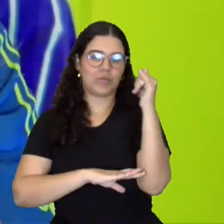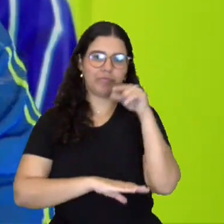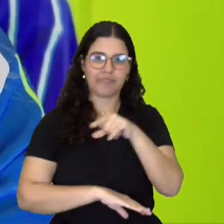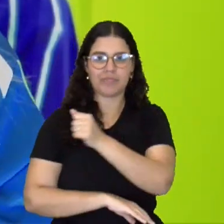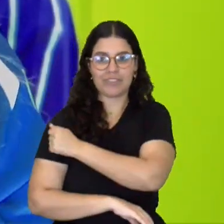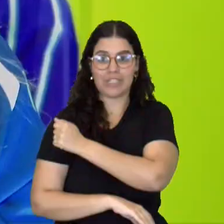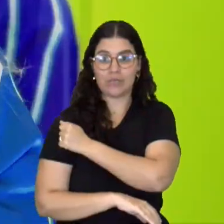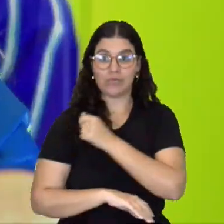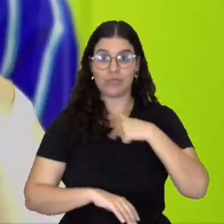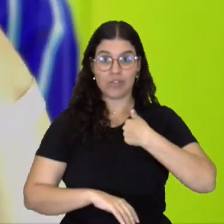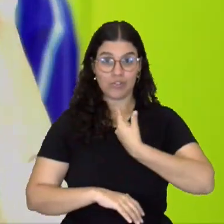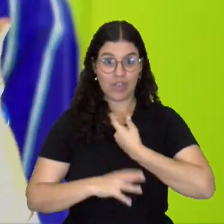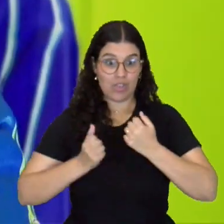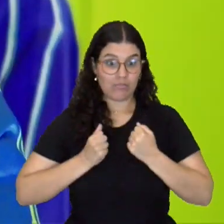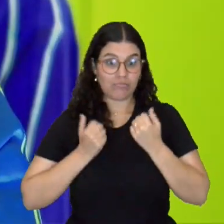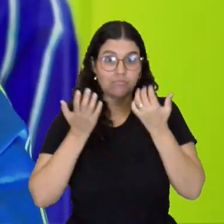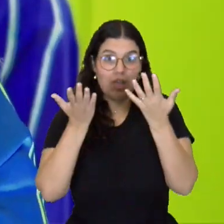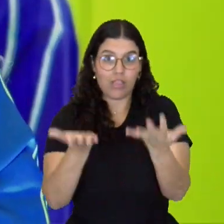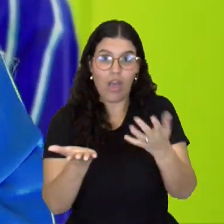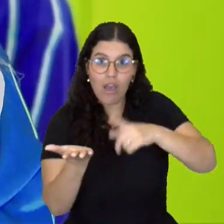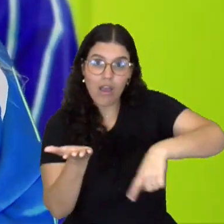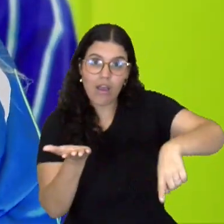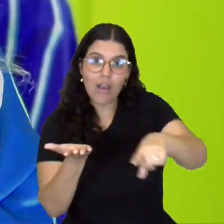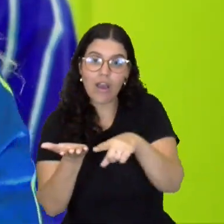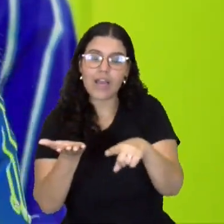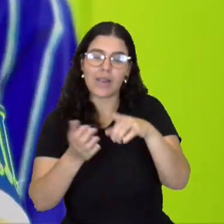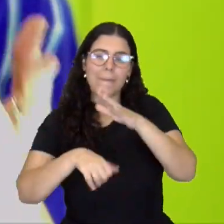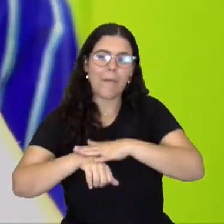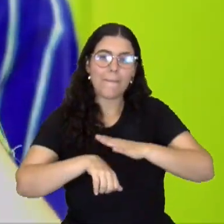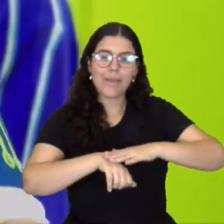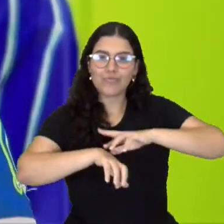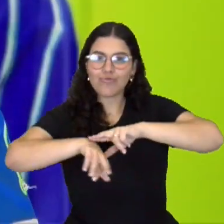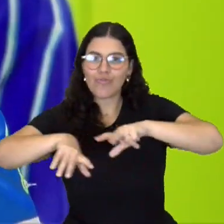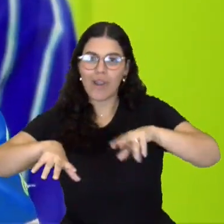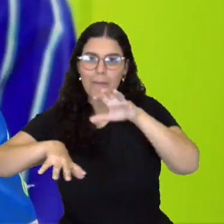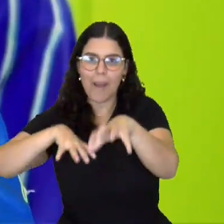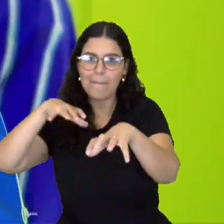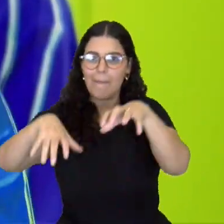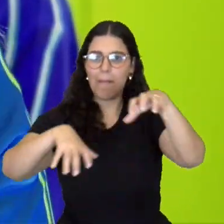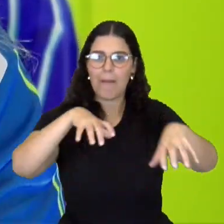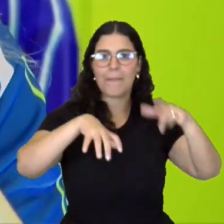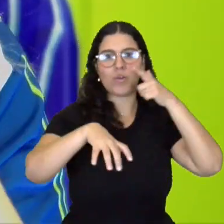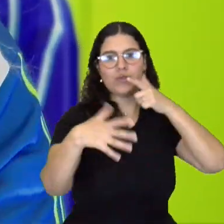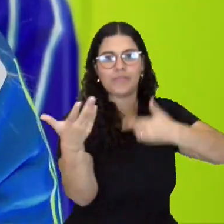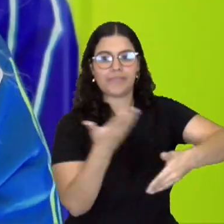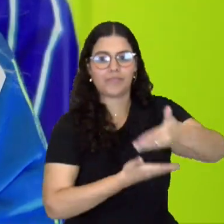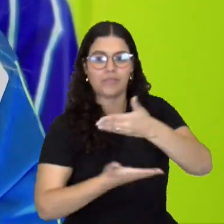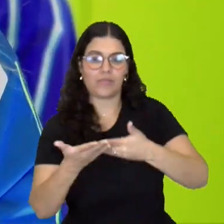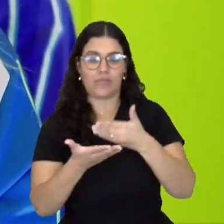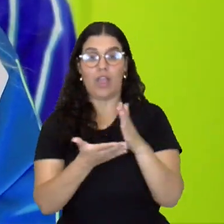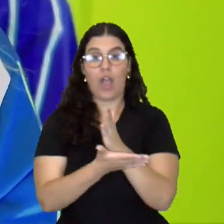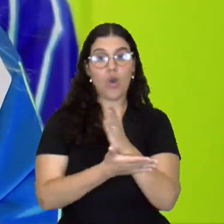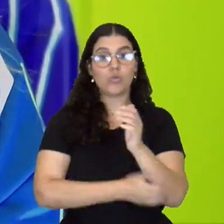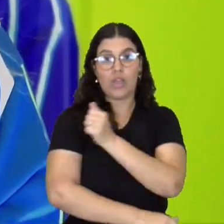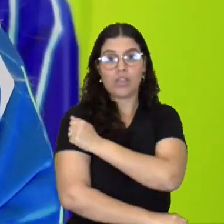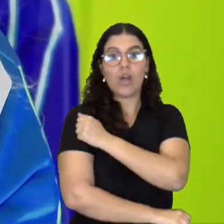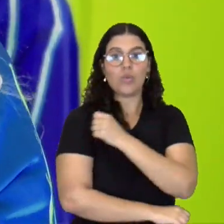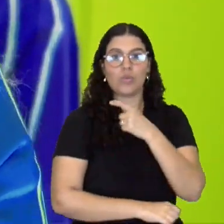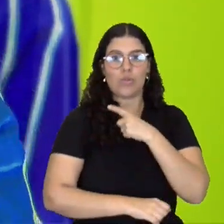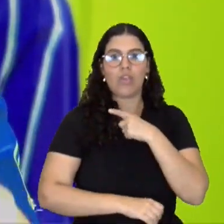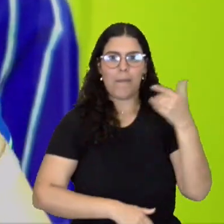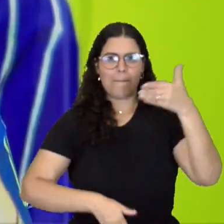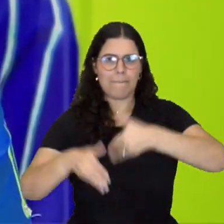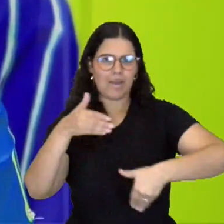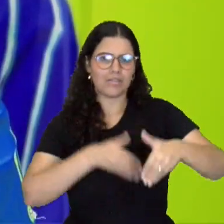proporcionando para eles todos esses momentos de interação aqui. Tem os estudantes que participam do Clube de Programação em